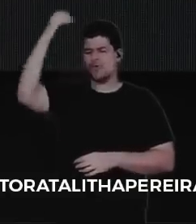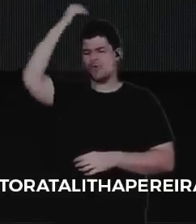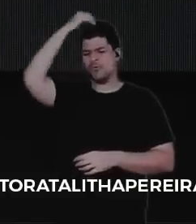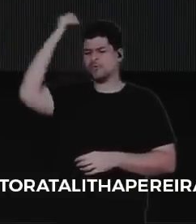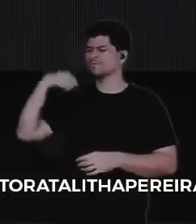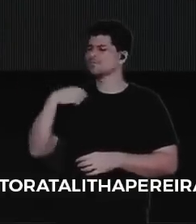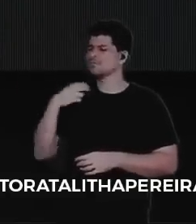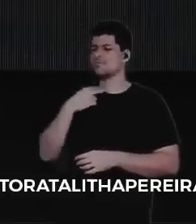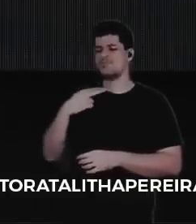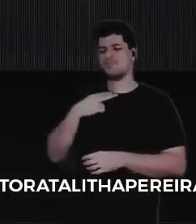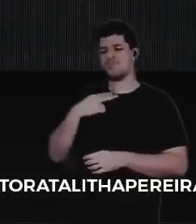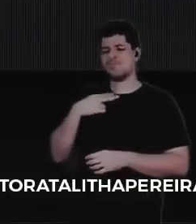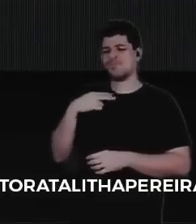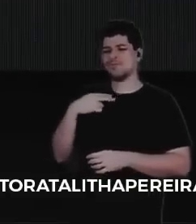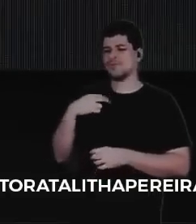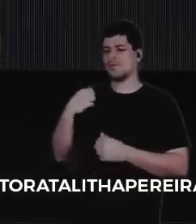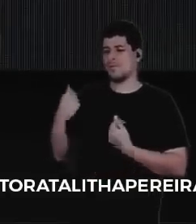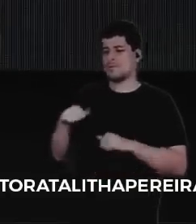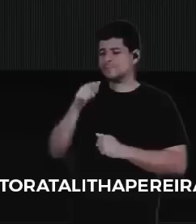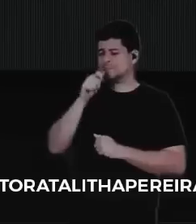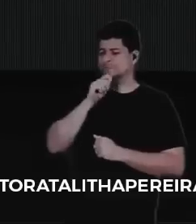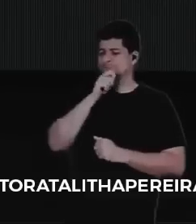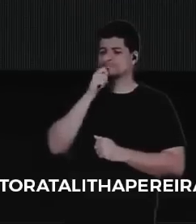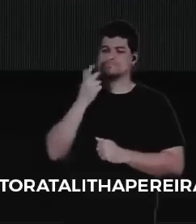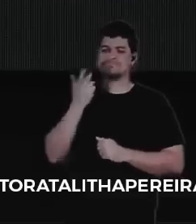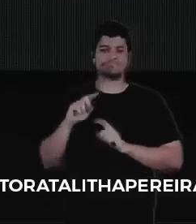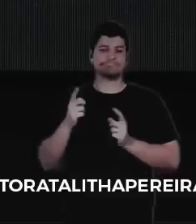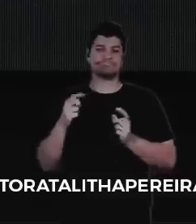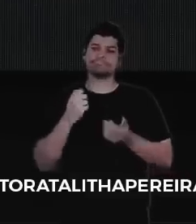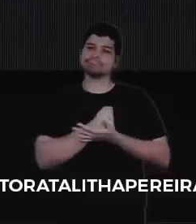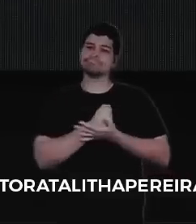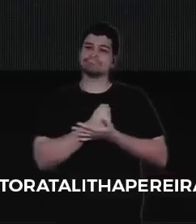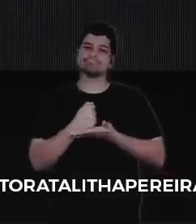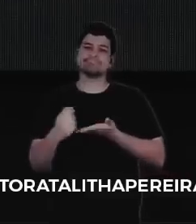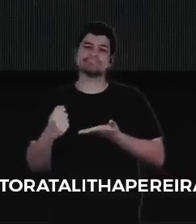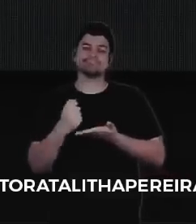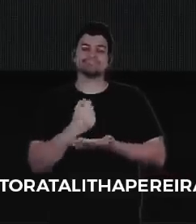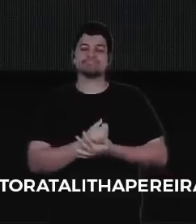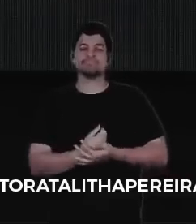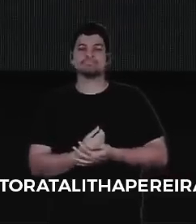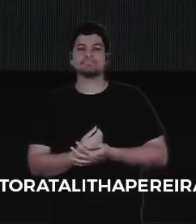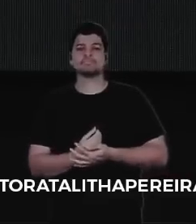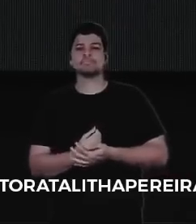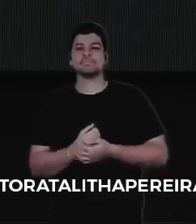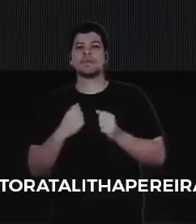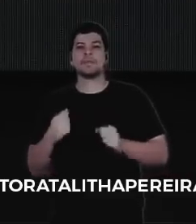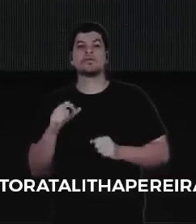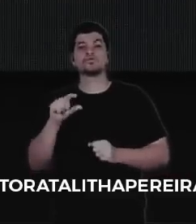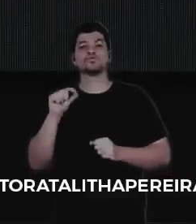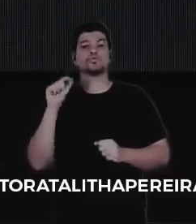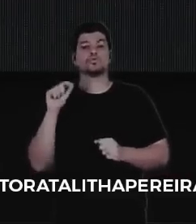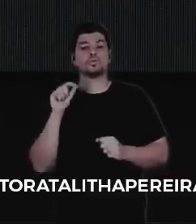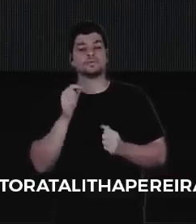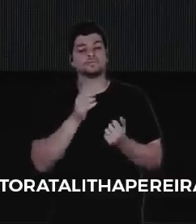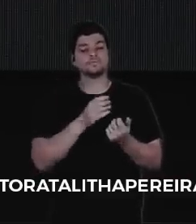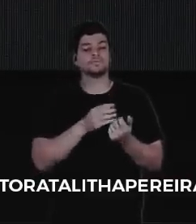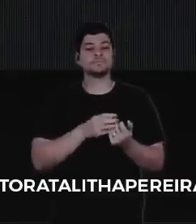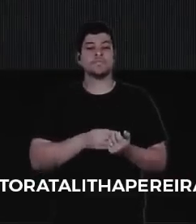ter feito isso. Tá demais. A gente pode escolher entre a dor da disciplina e a dor da